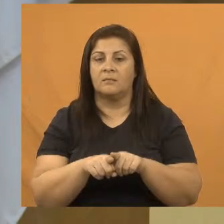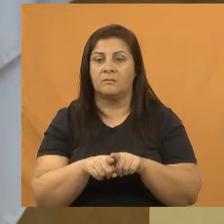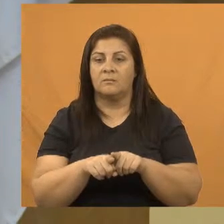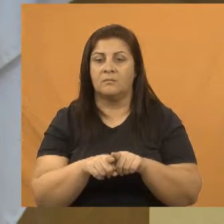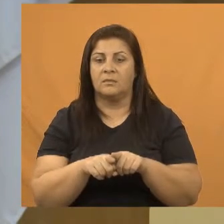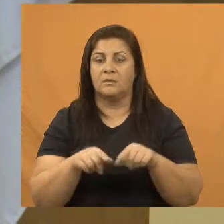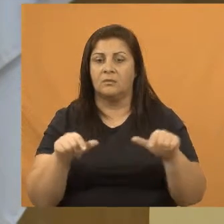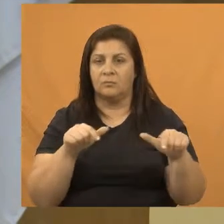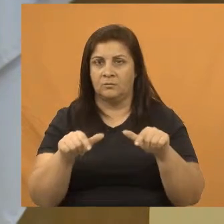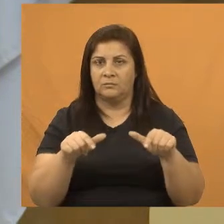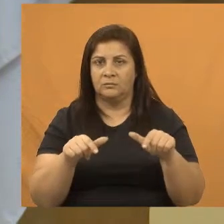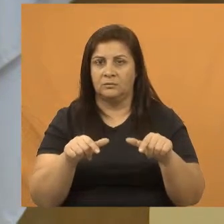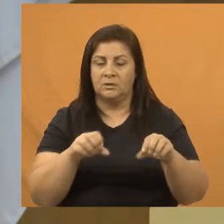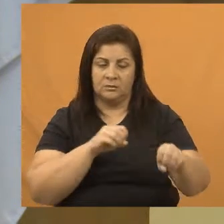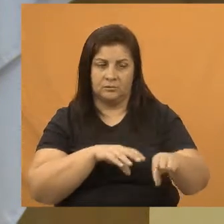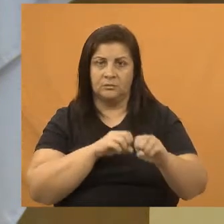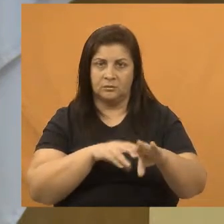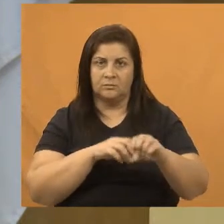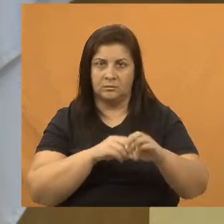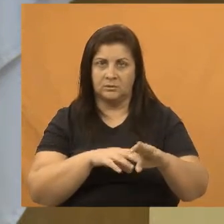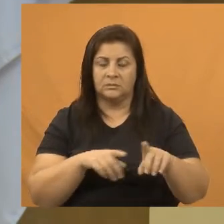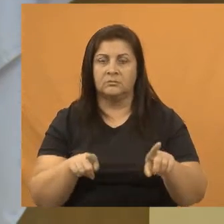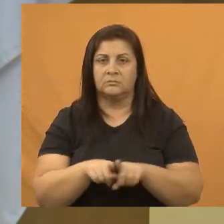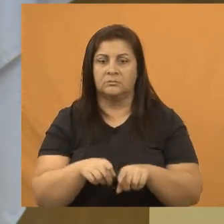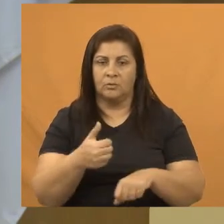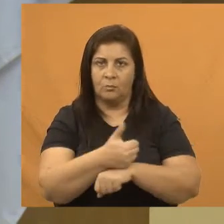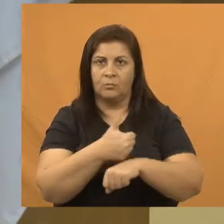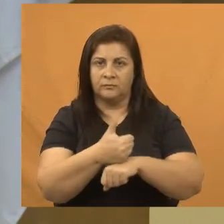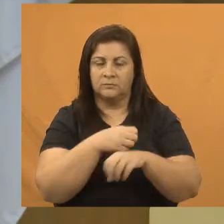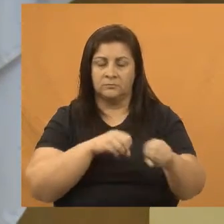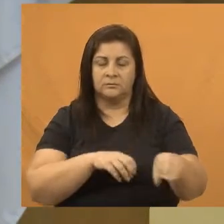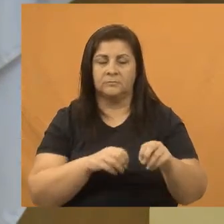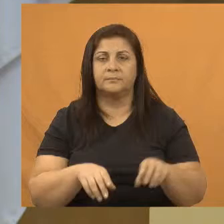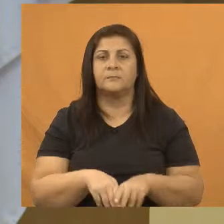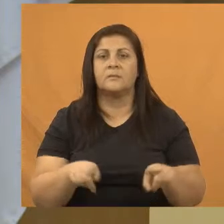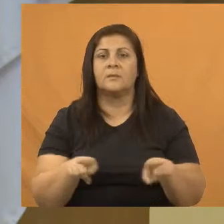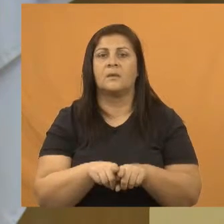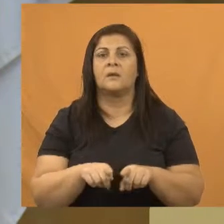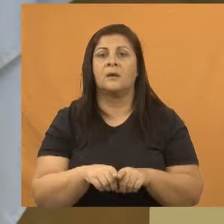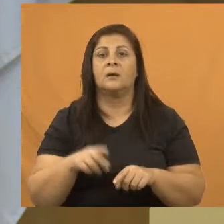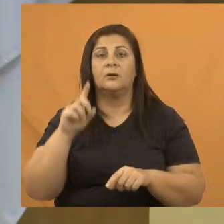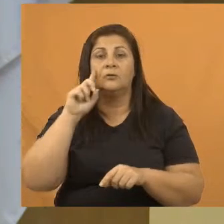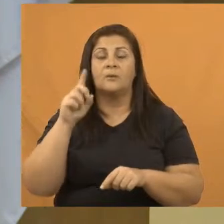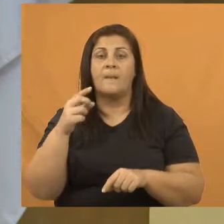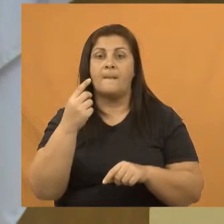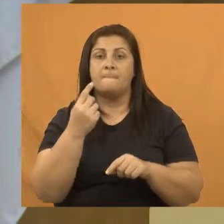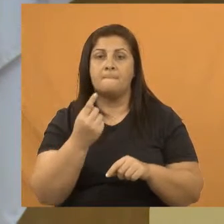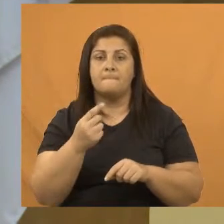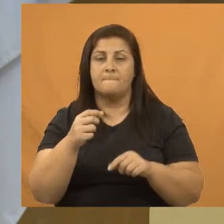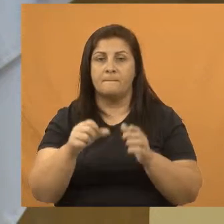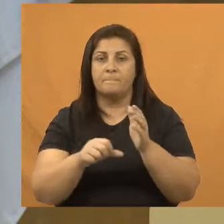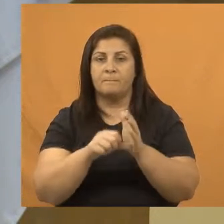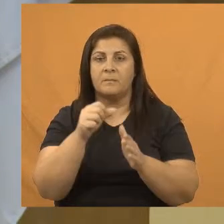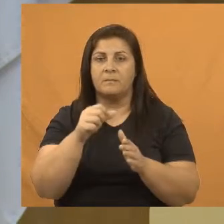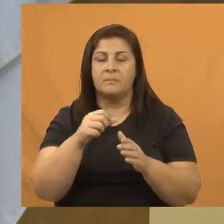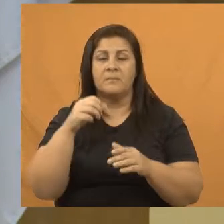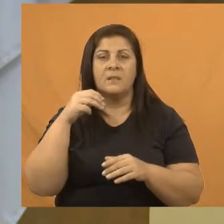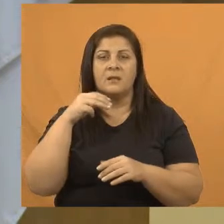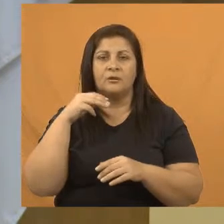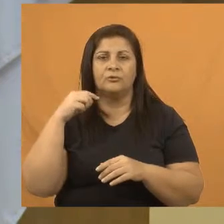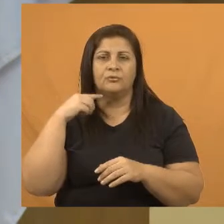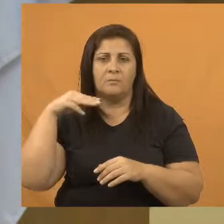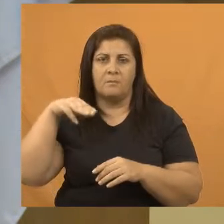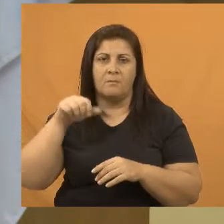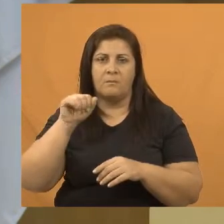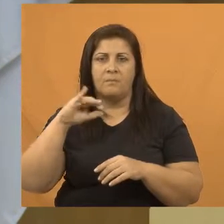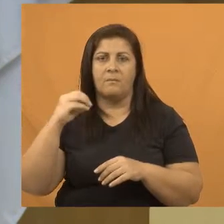os mais afetados. E dia 1º de maio, um ato unificado. Como eu disse aqui, os trabalhadores